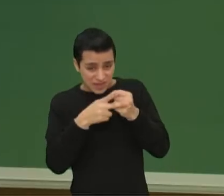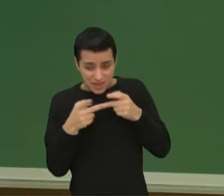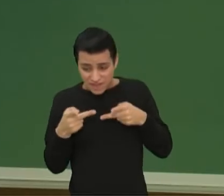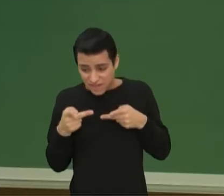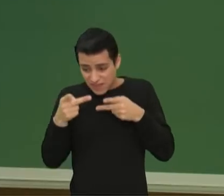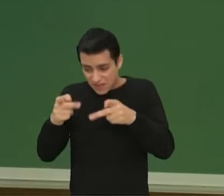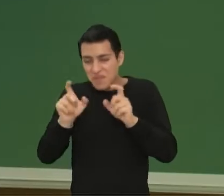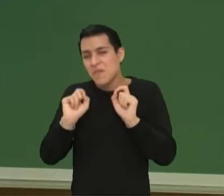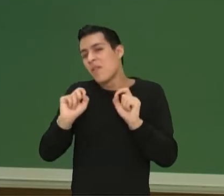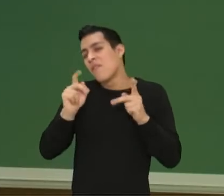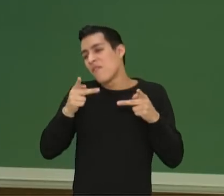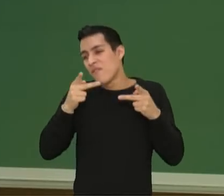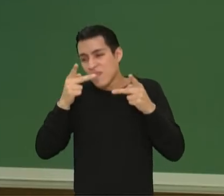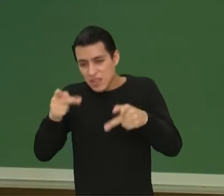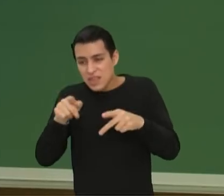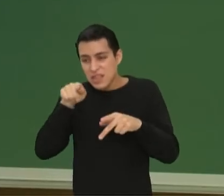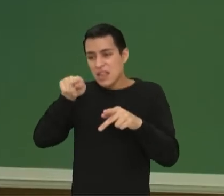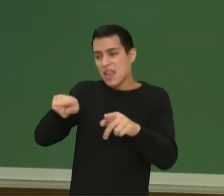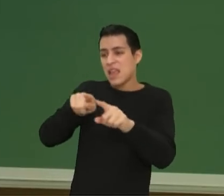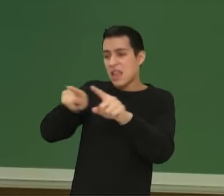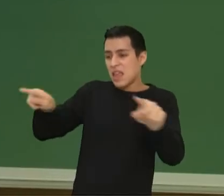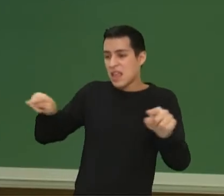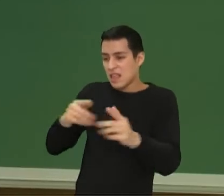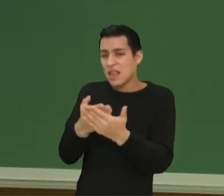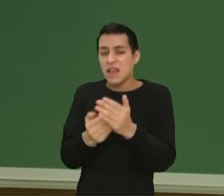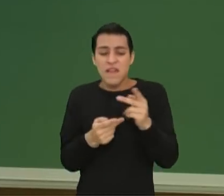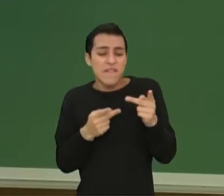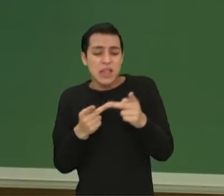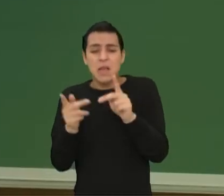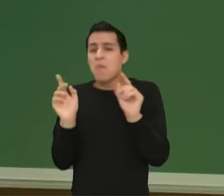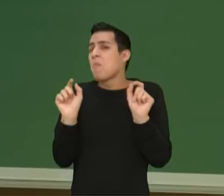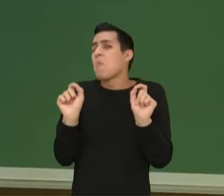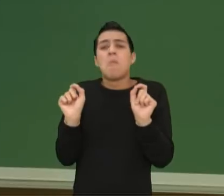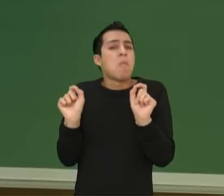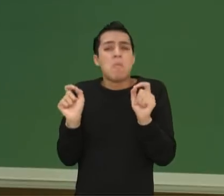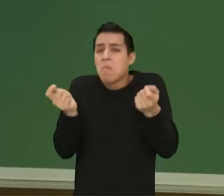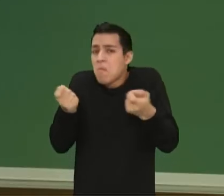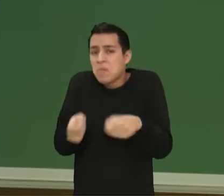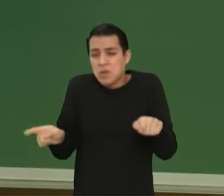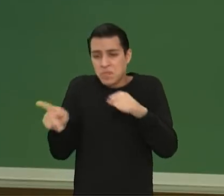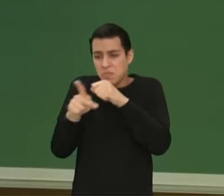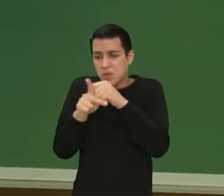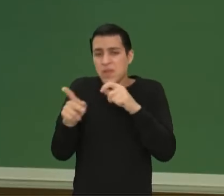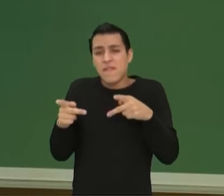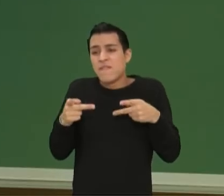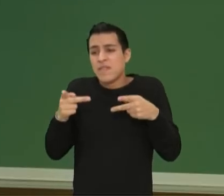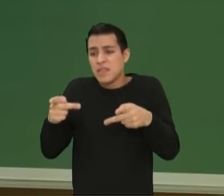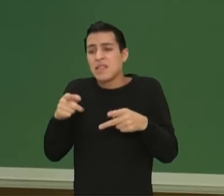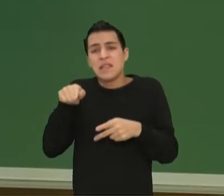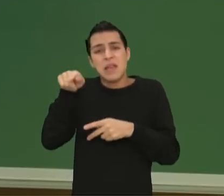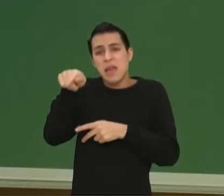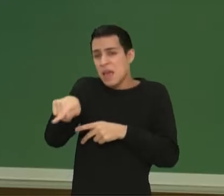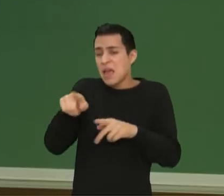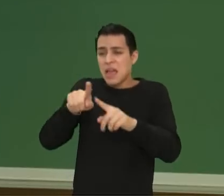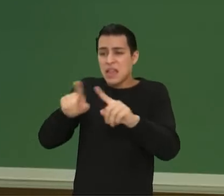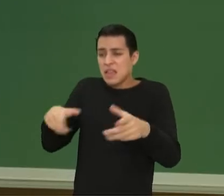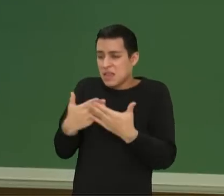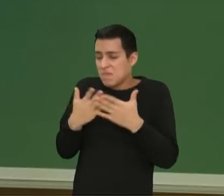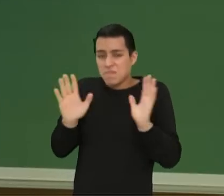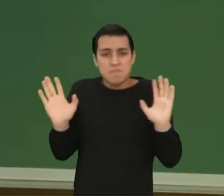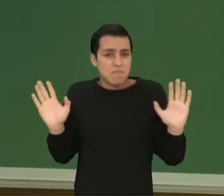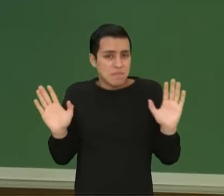visitar, visite aquela sala, o visitar não exige preposição. É visite aquela sala,